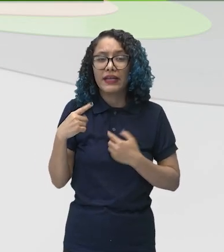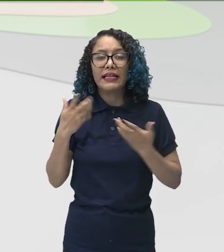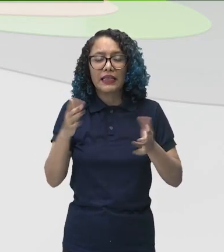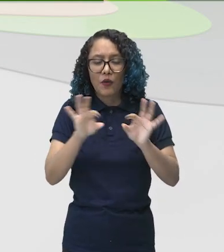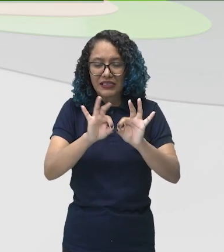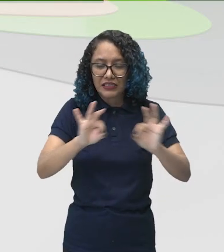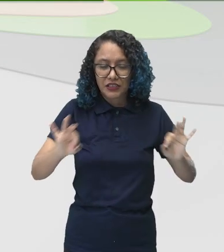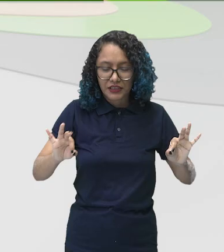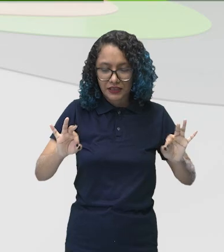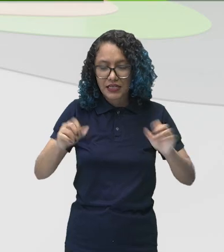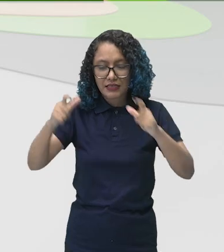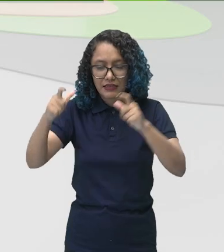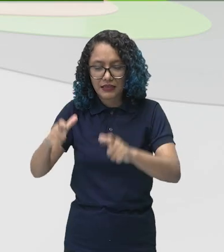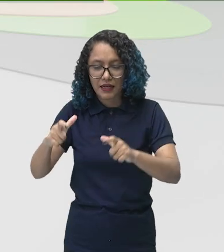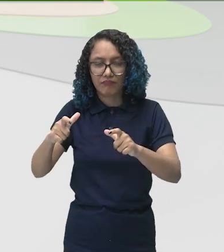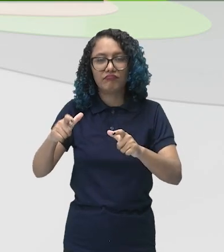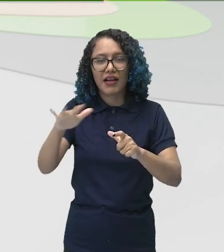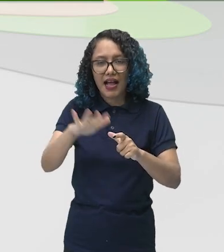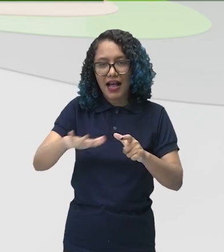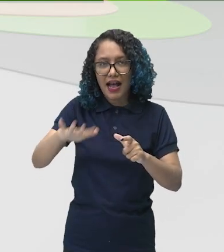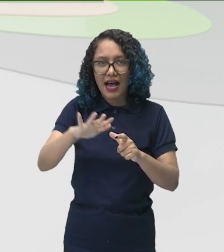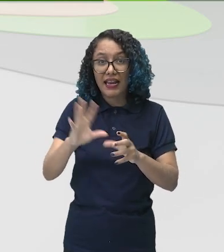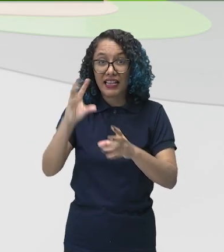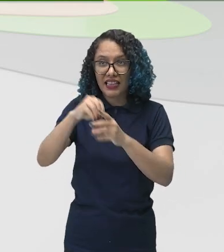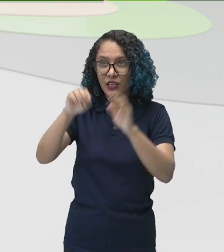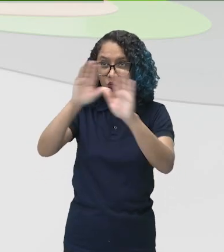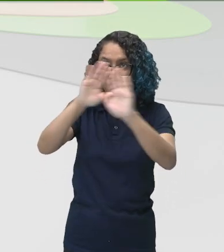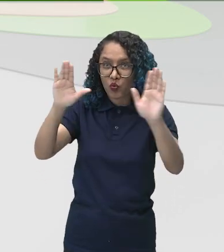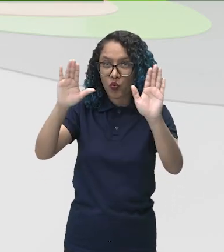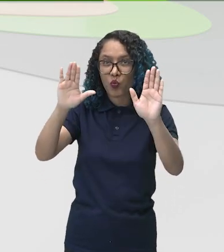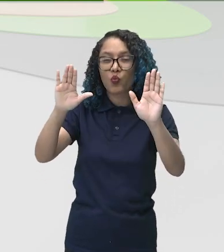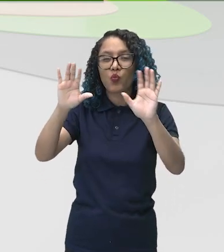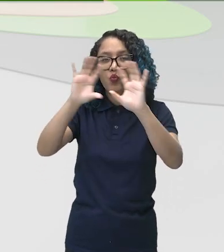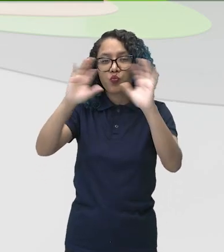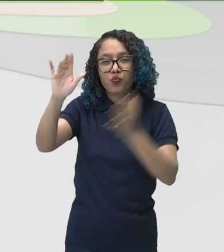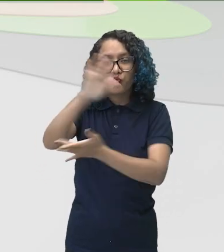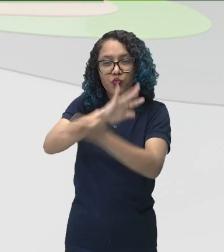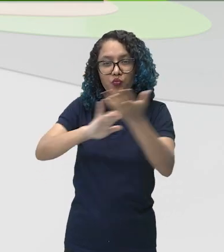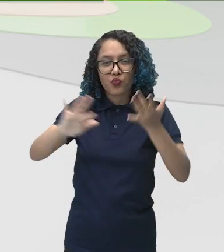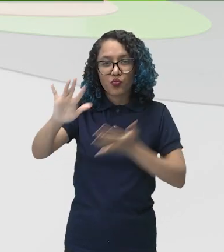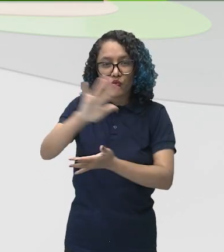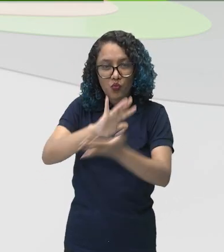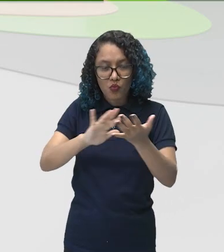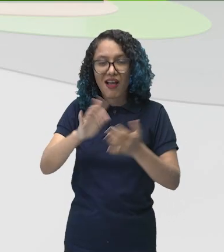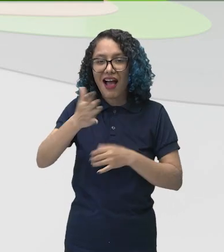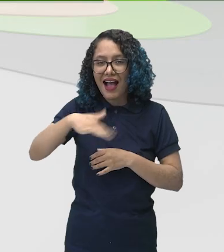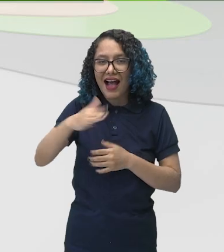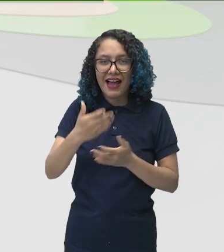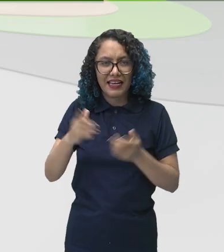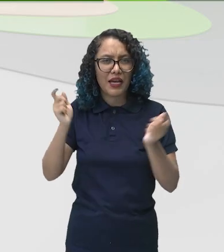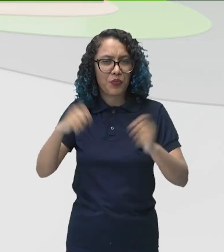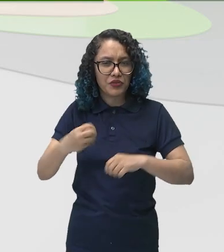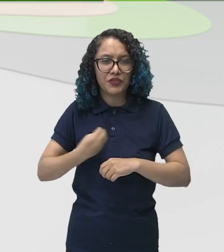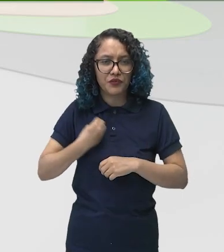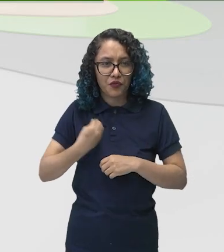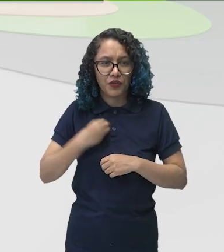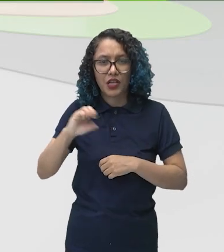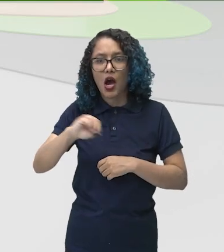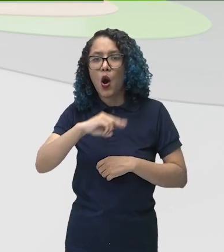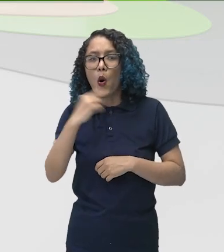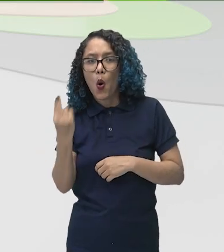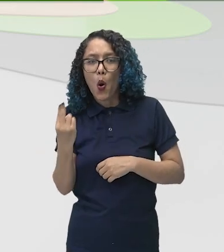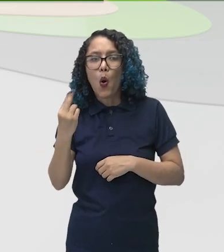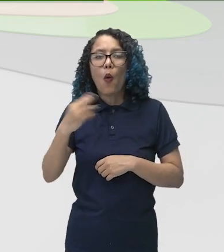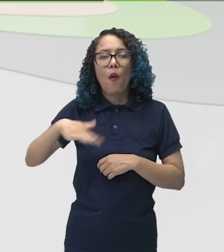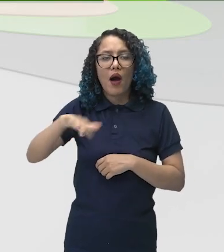essa localização nessa região do espaço conhecida como zona habitável, ou a zona de Goldilocks, que